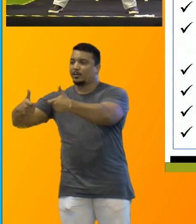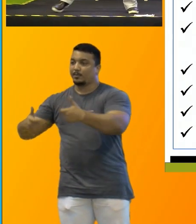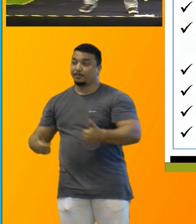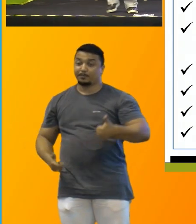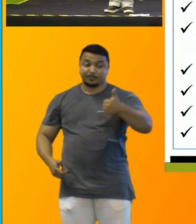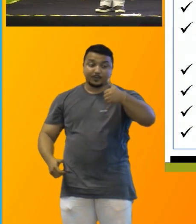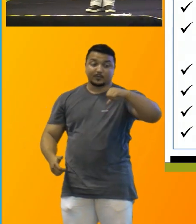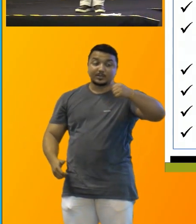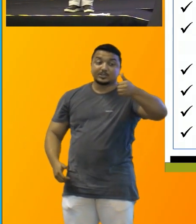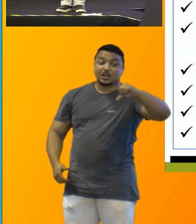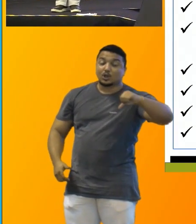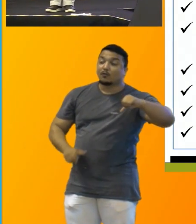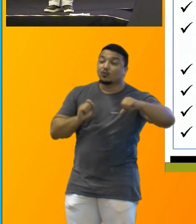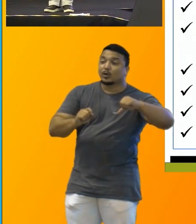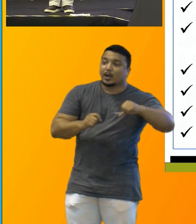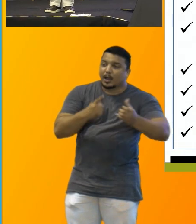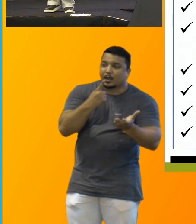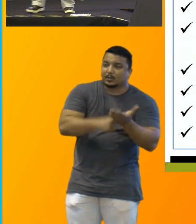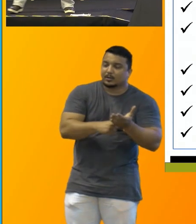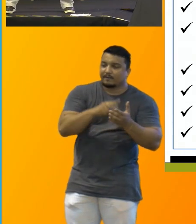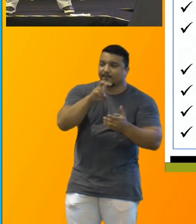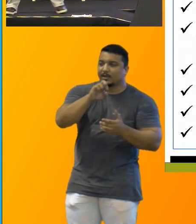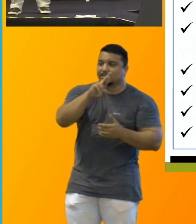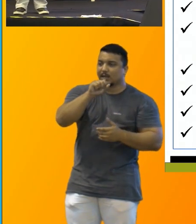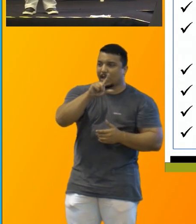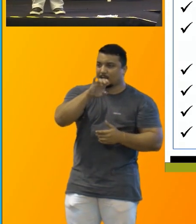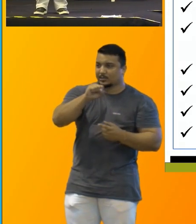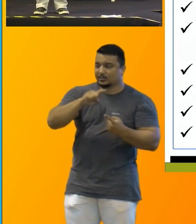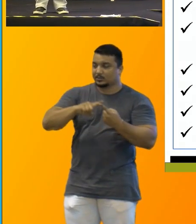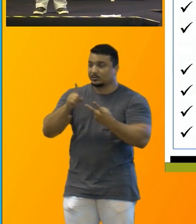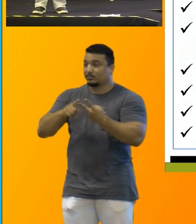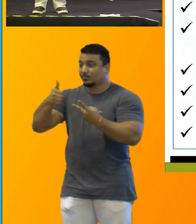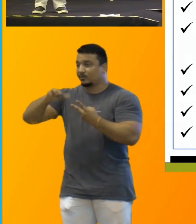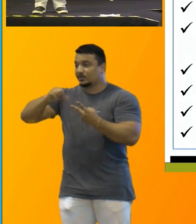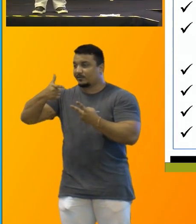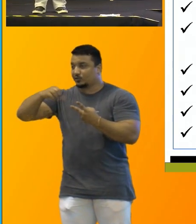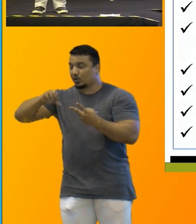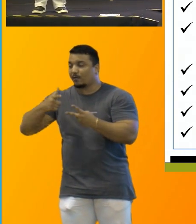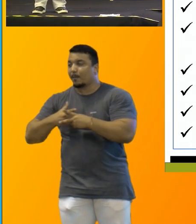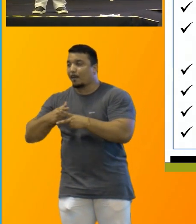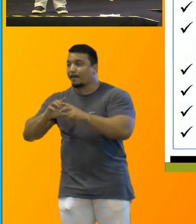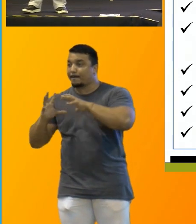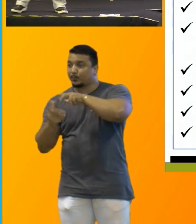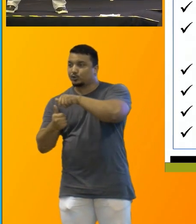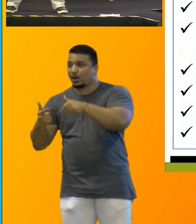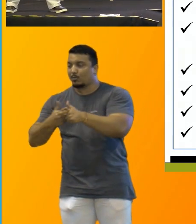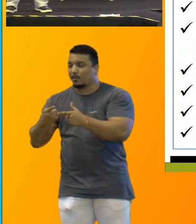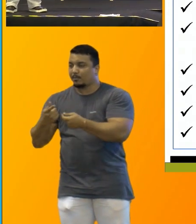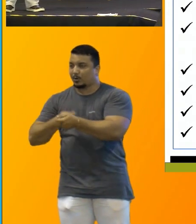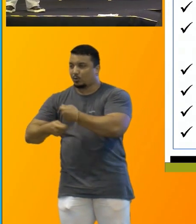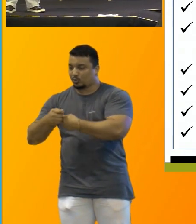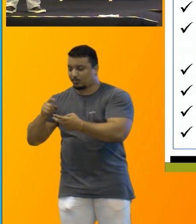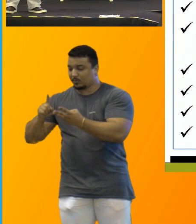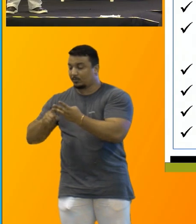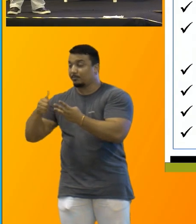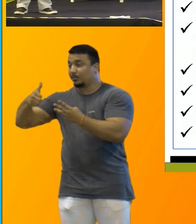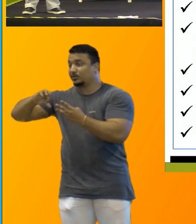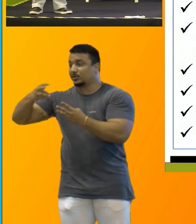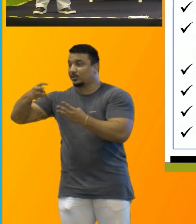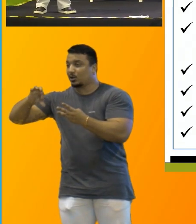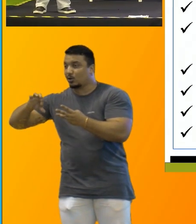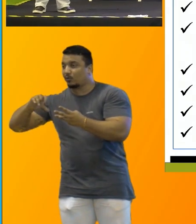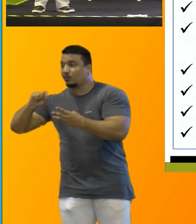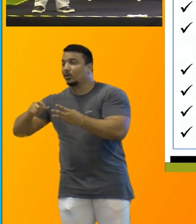Primeiro 19 foi o Tratado de 29, a crise mundial da superprodução, 39, o início da